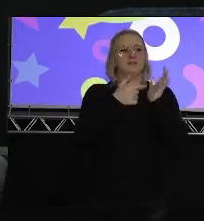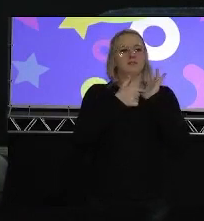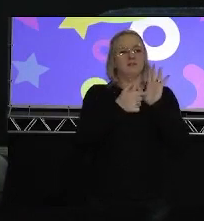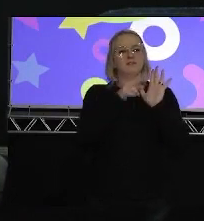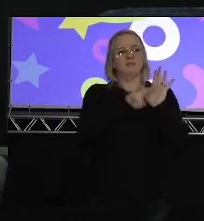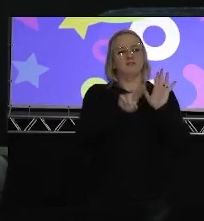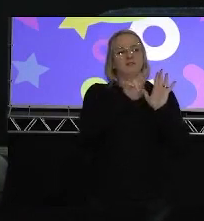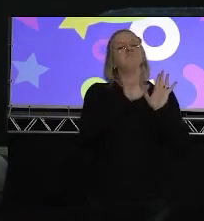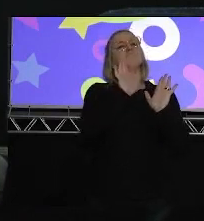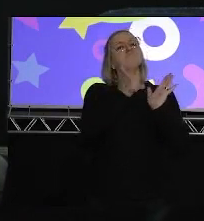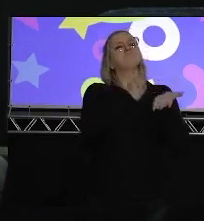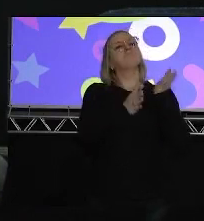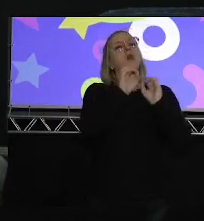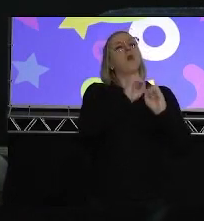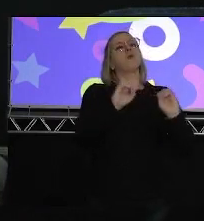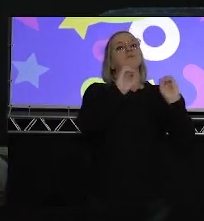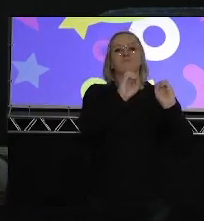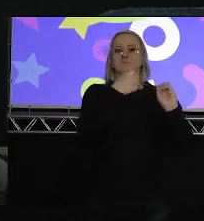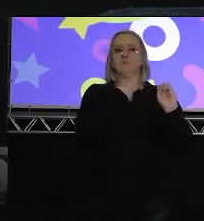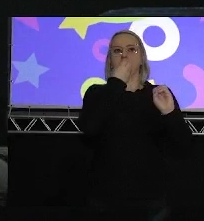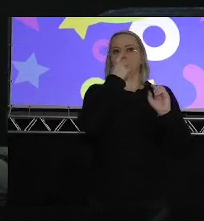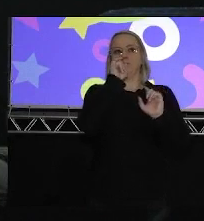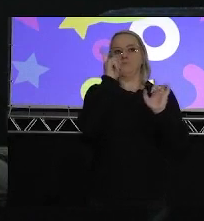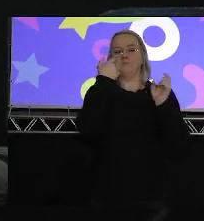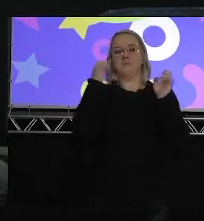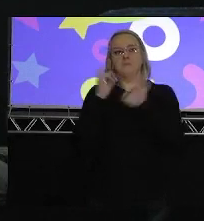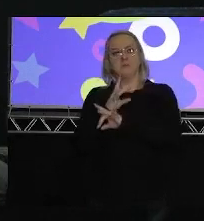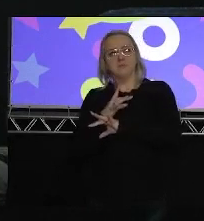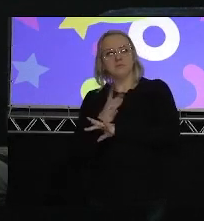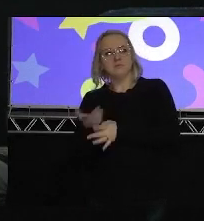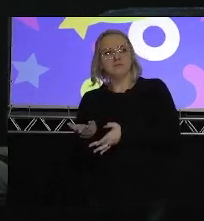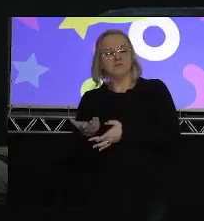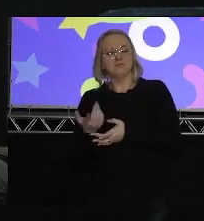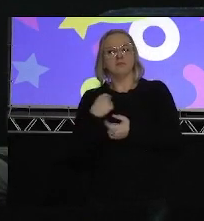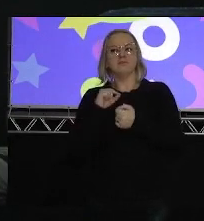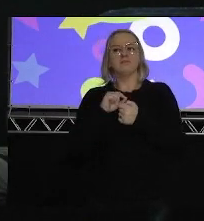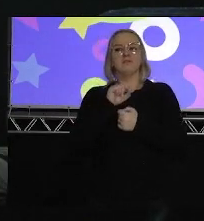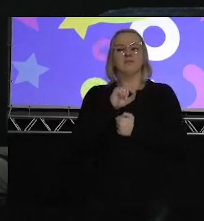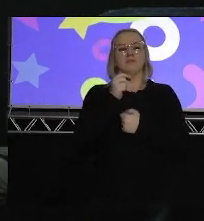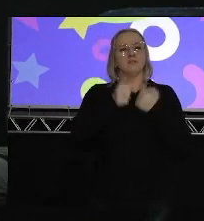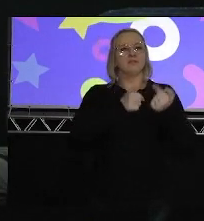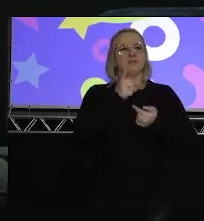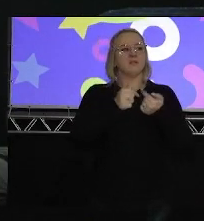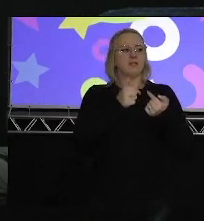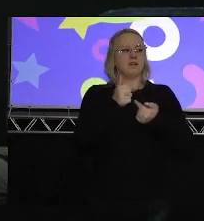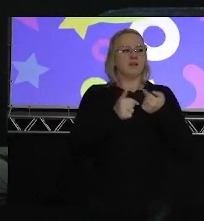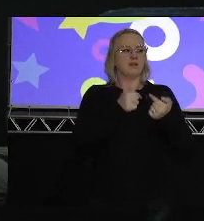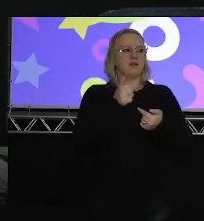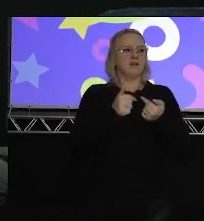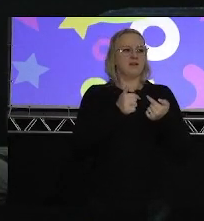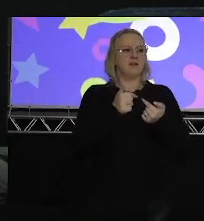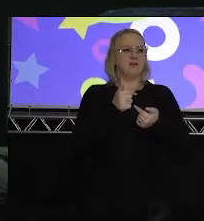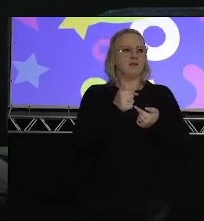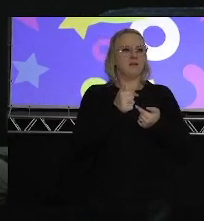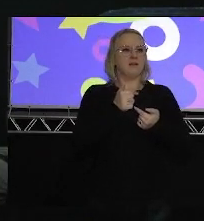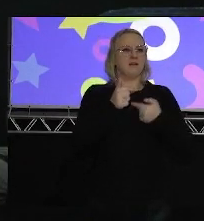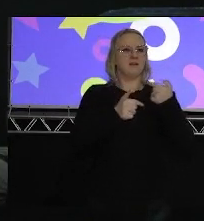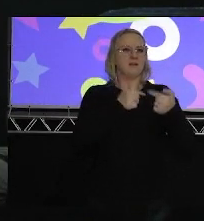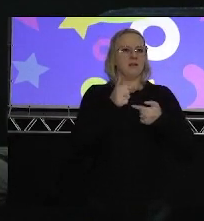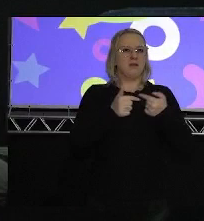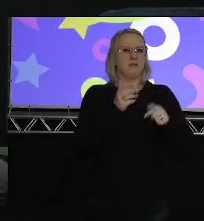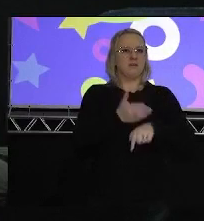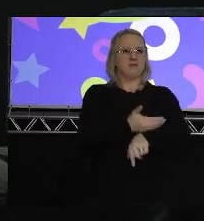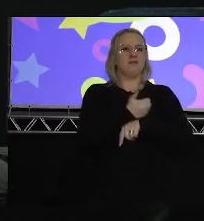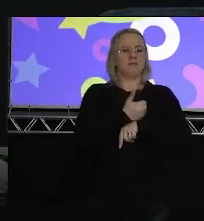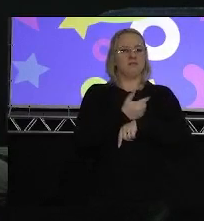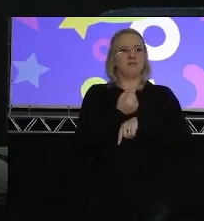isso aqui já me atende, está ótimo assim. Pô, que bom, não preciso fazer o resto. O que a gente está fazendo? Trabalho não feito, não precisa, economiza. Dinheiro e tempo, que é